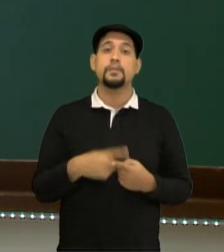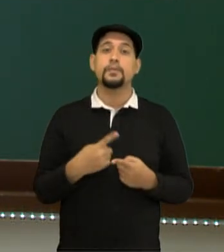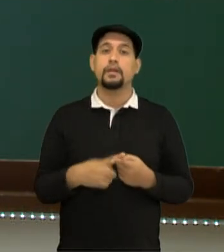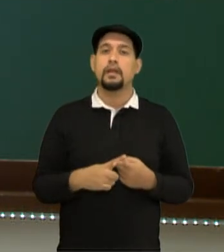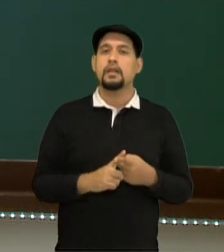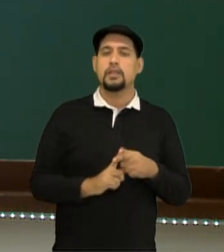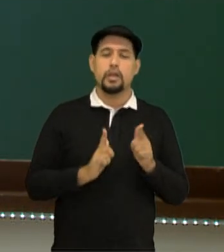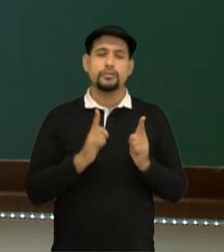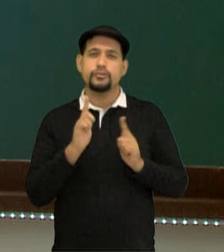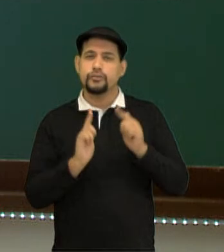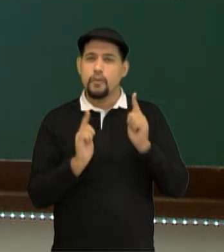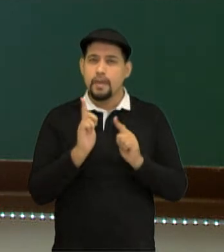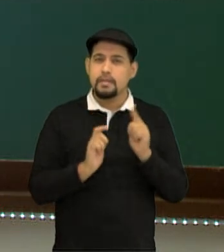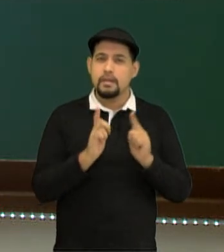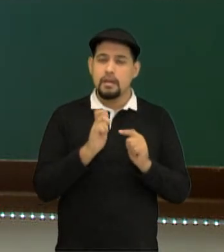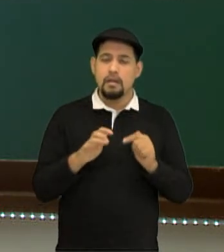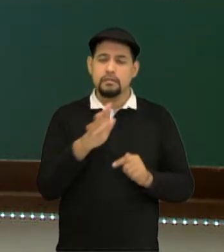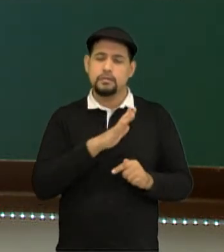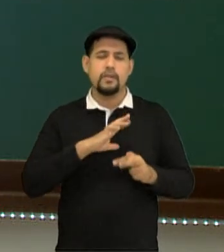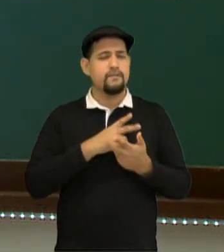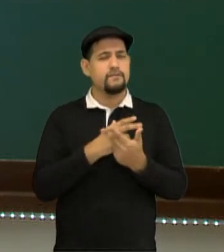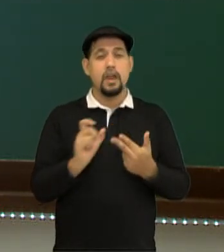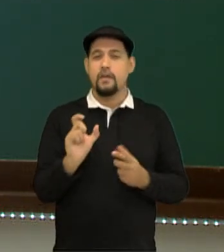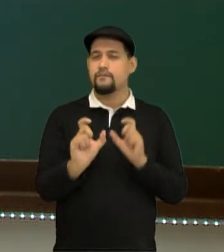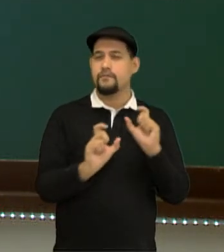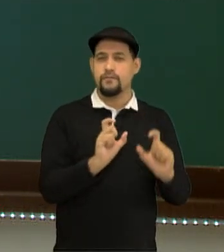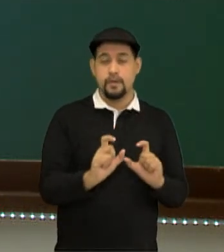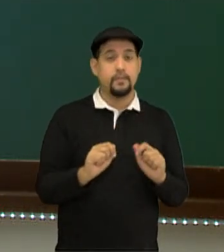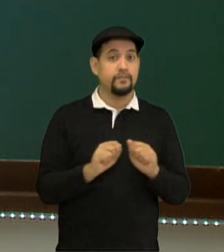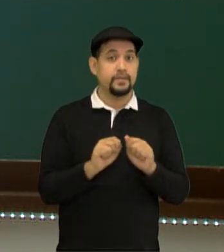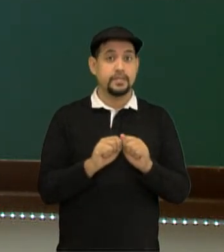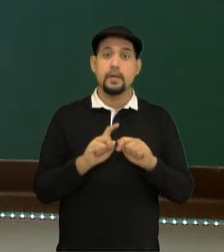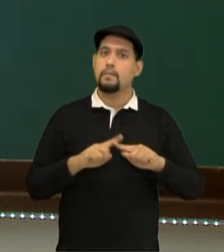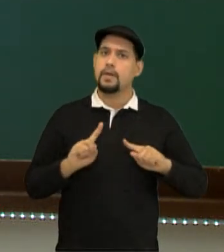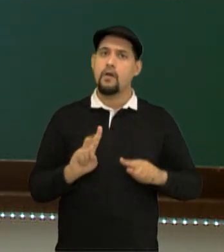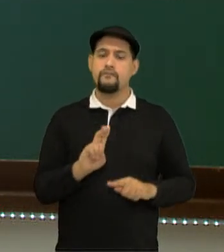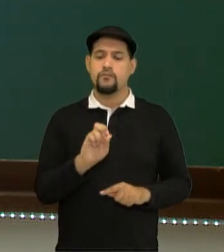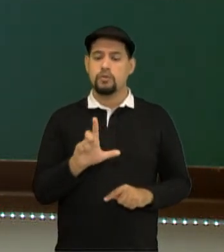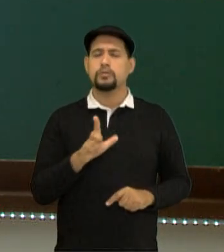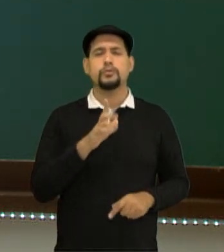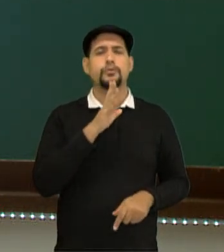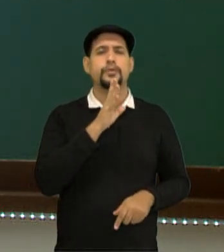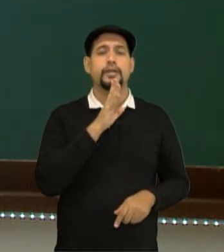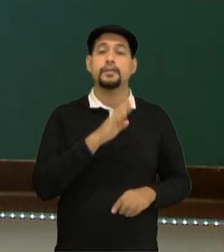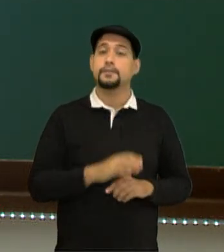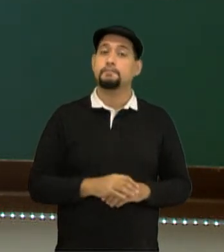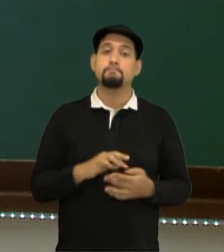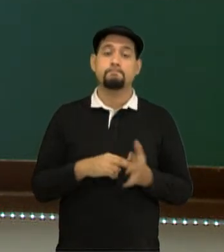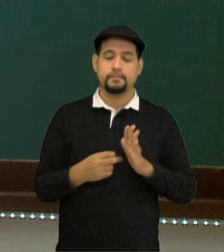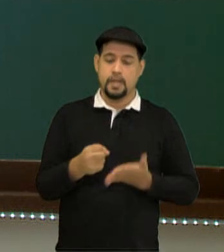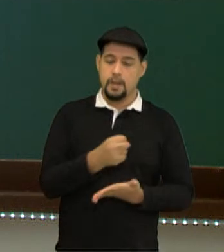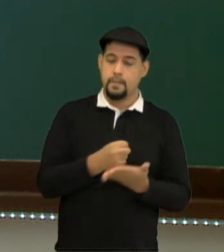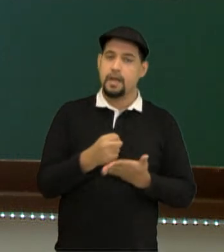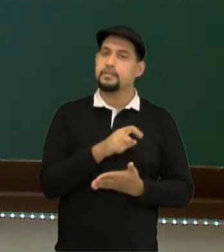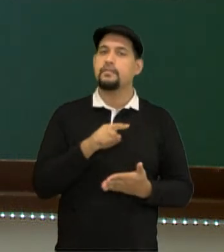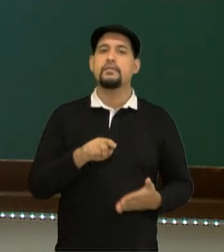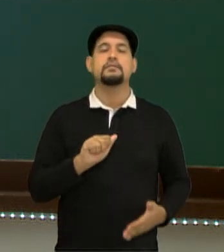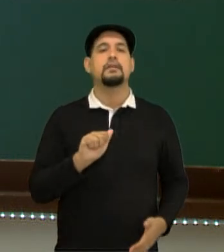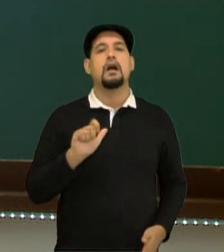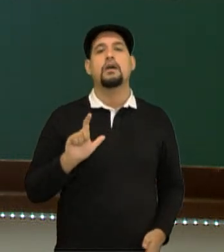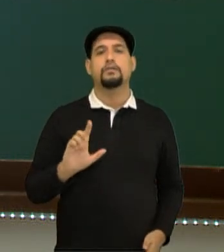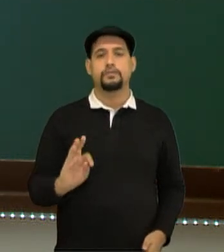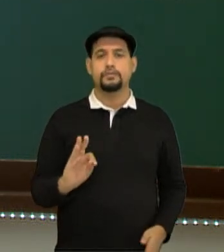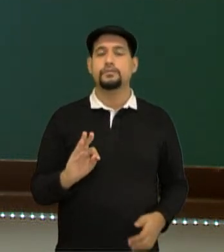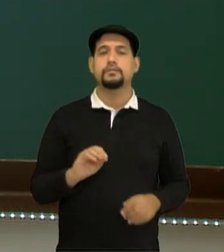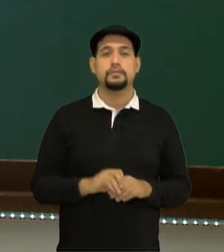tem bastante fórmula para resolver. O volume que a gente já conhece, então, portanto, é a área da base vezes a altura. A área da